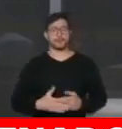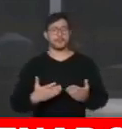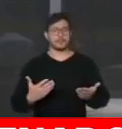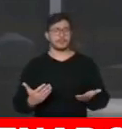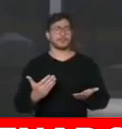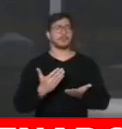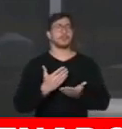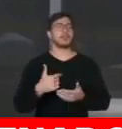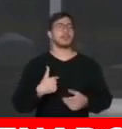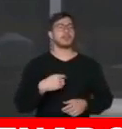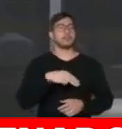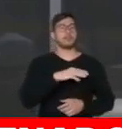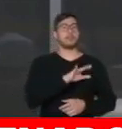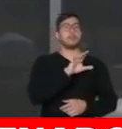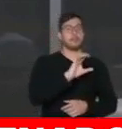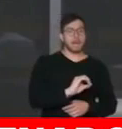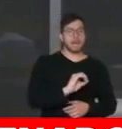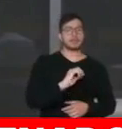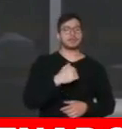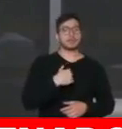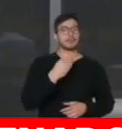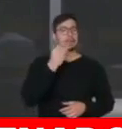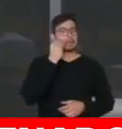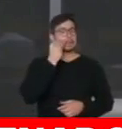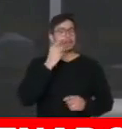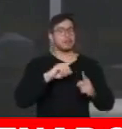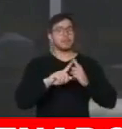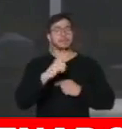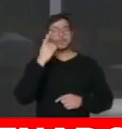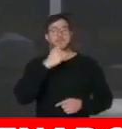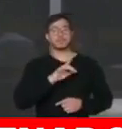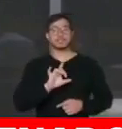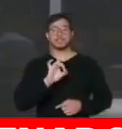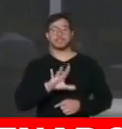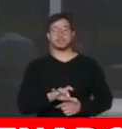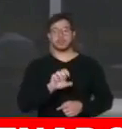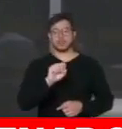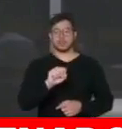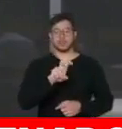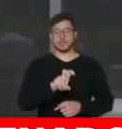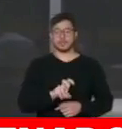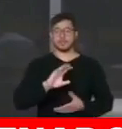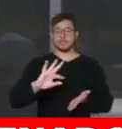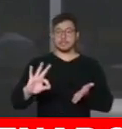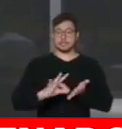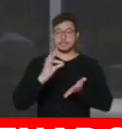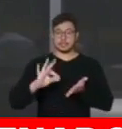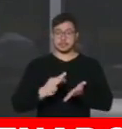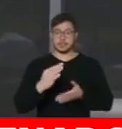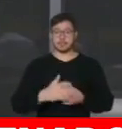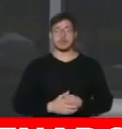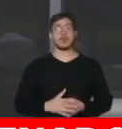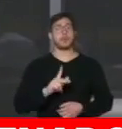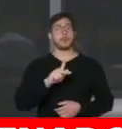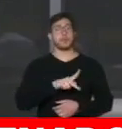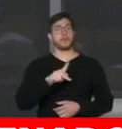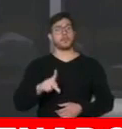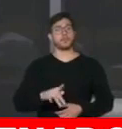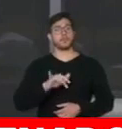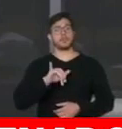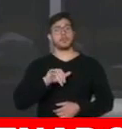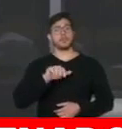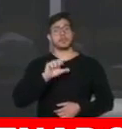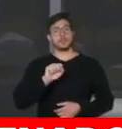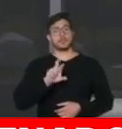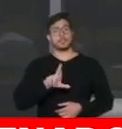março eu só tenho apenas 85 assinaturas. Professor Israel, nosso deputado, também está tentando uma CPMI